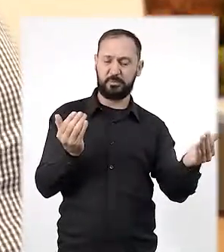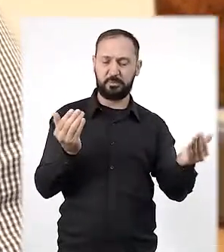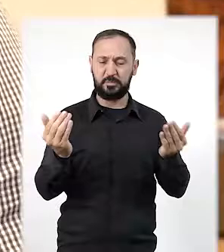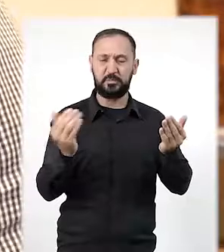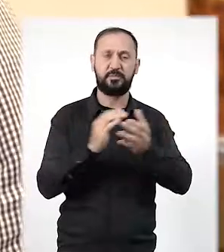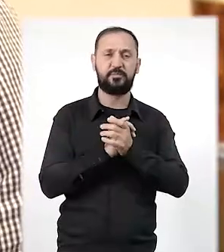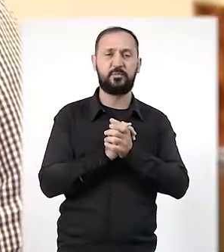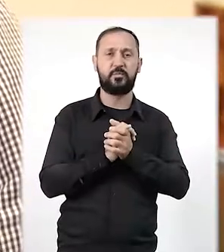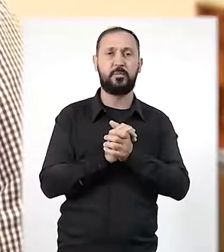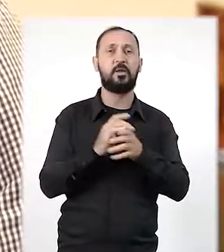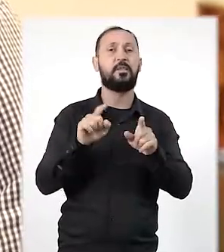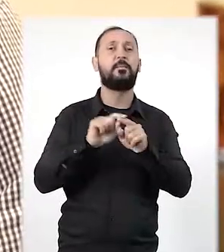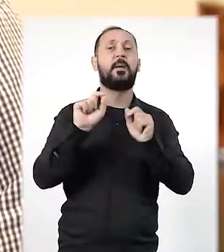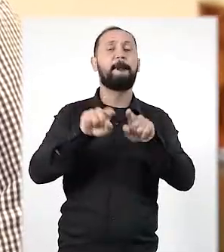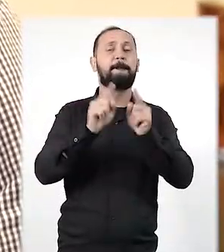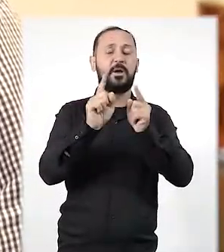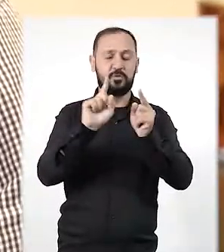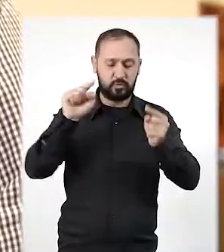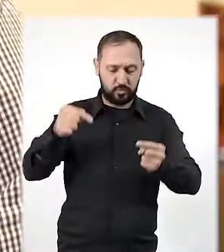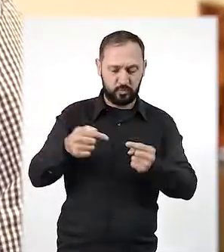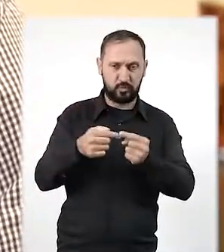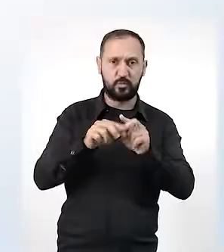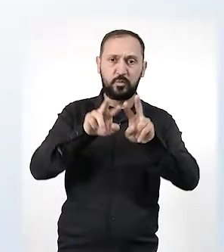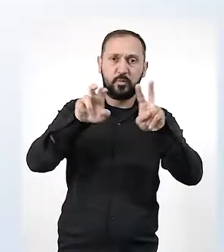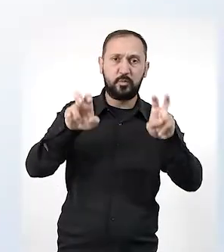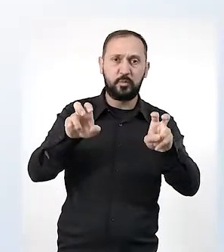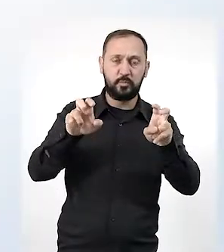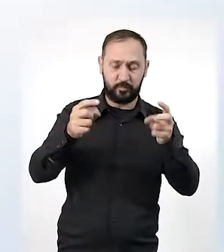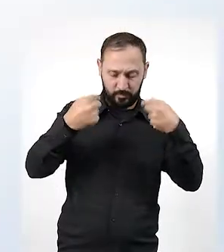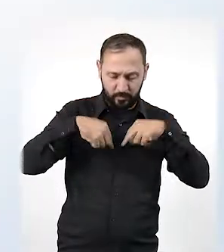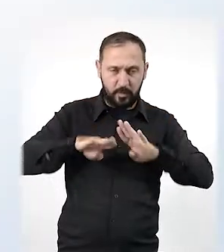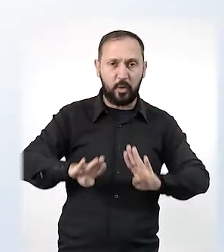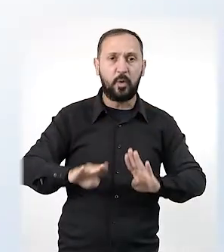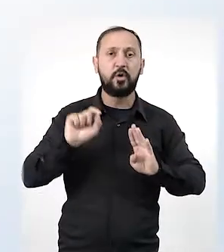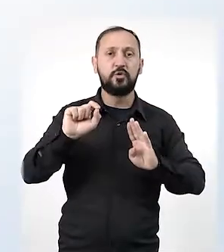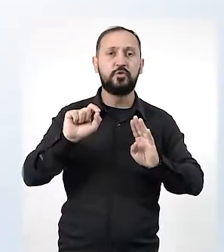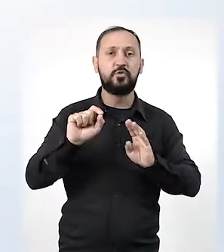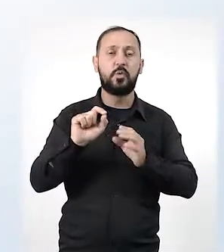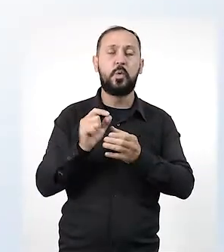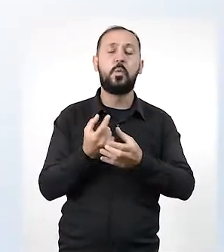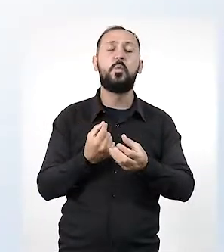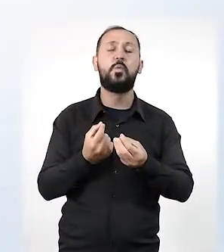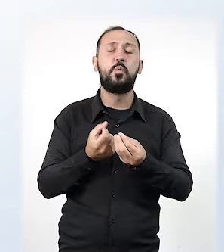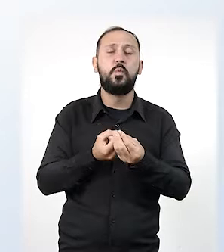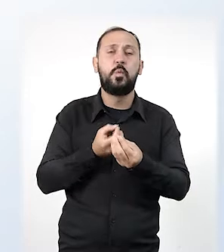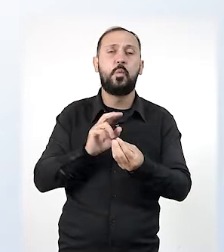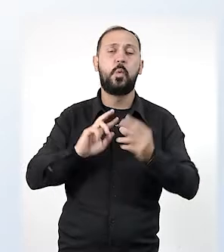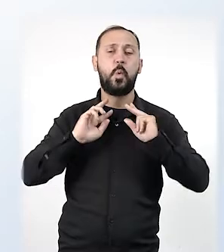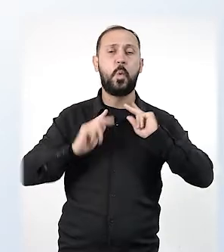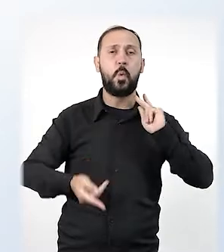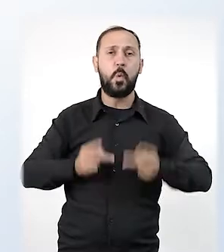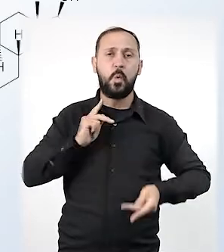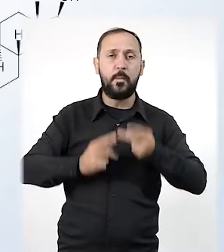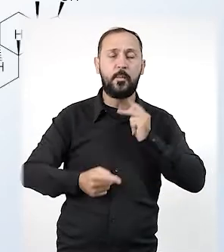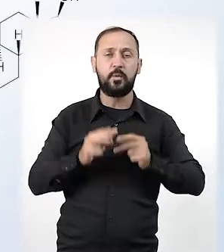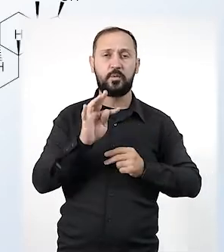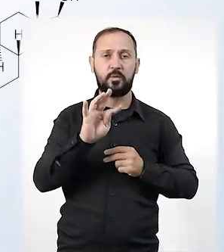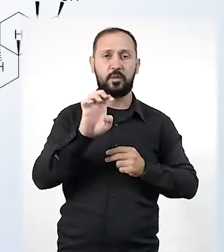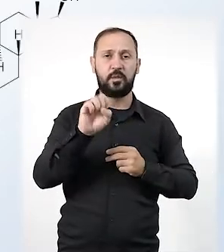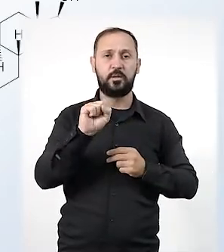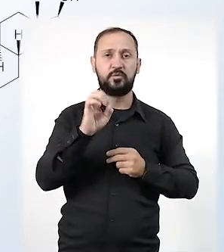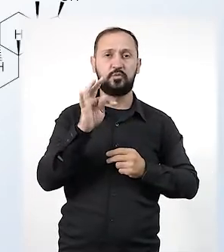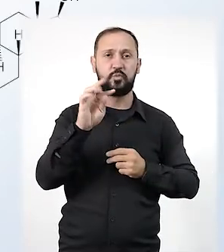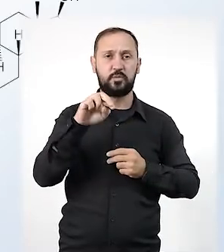duas coisas, com um fator biológico a mais, a testosterona, um hormônio masculino que regula